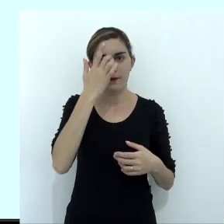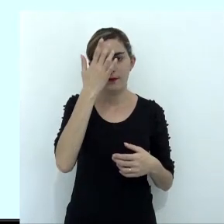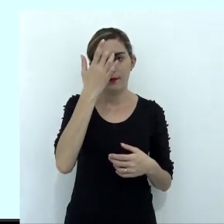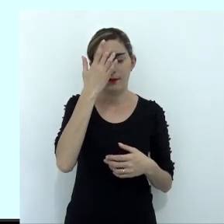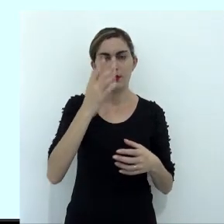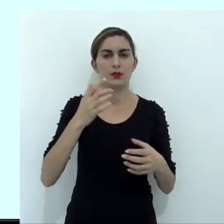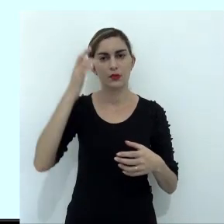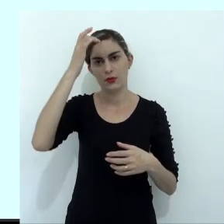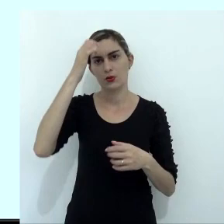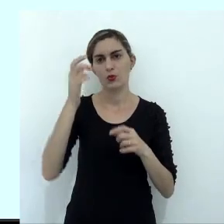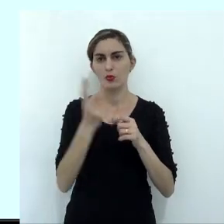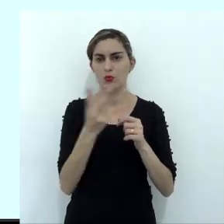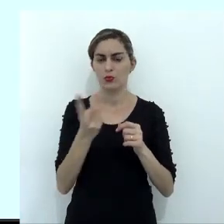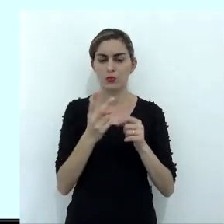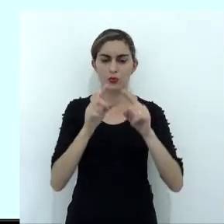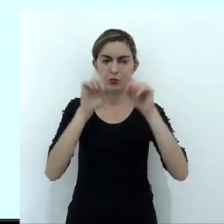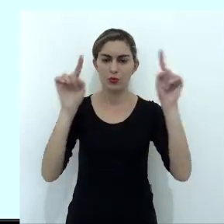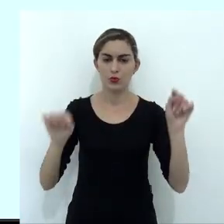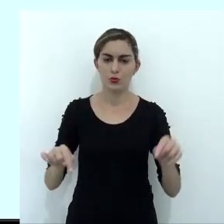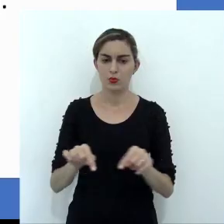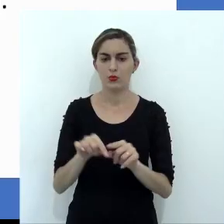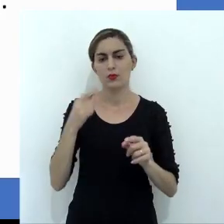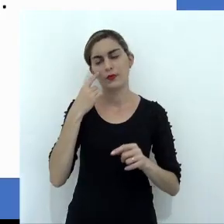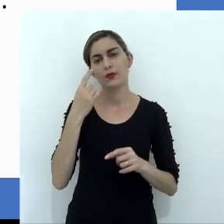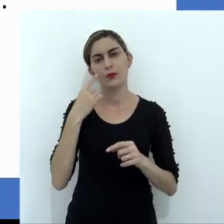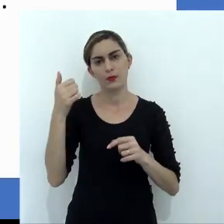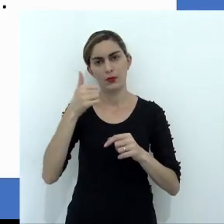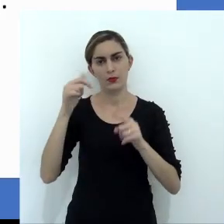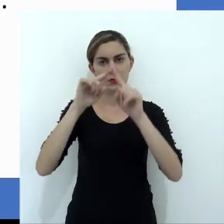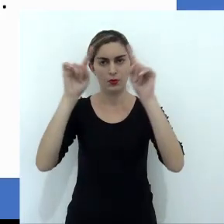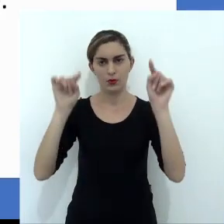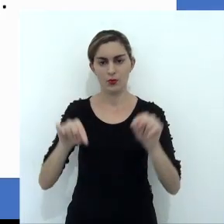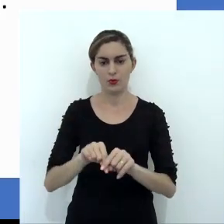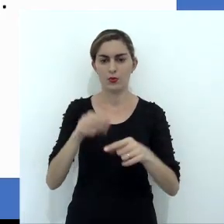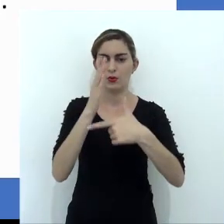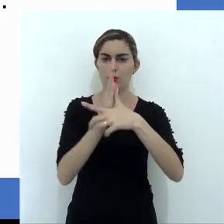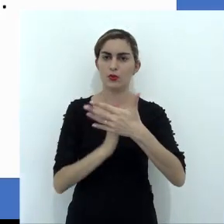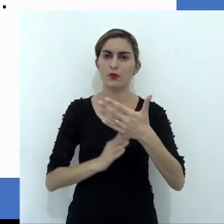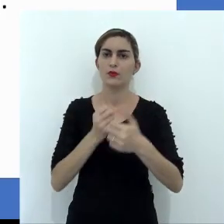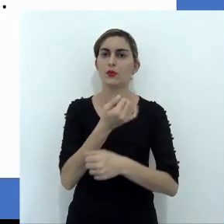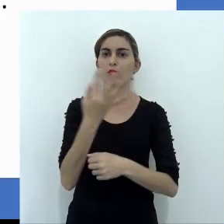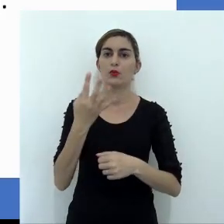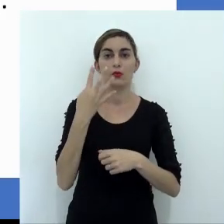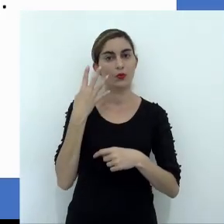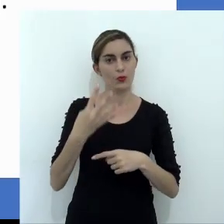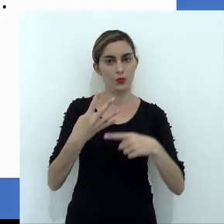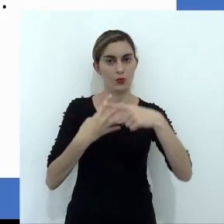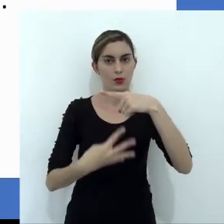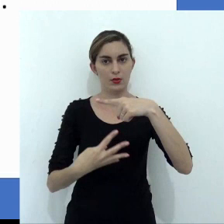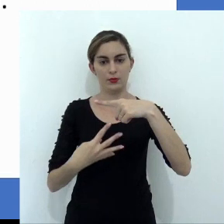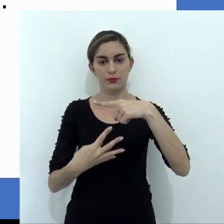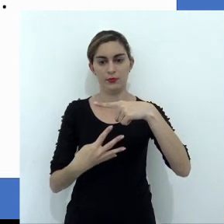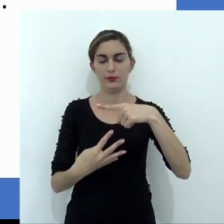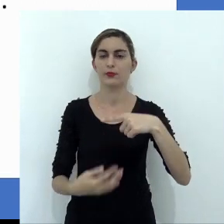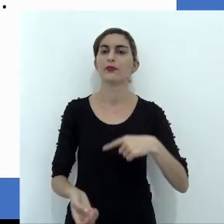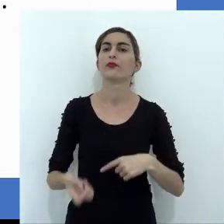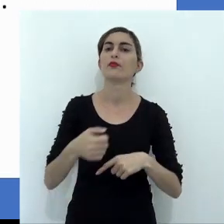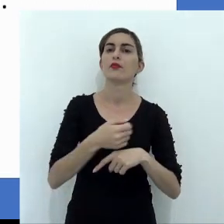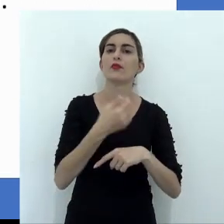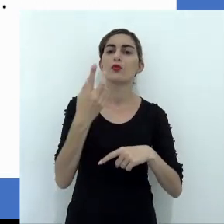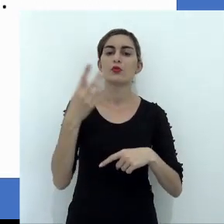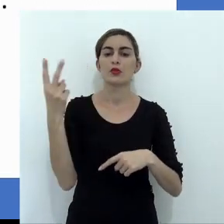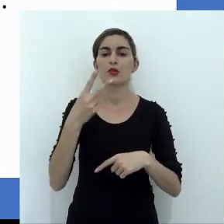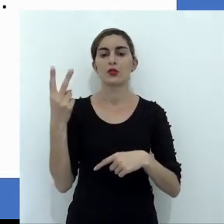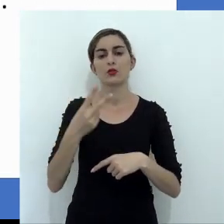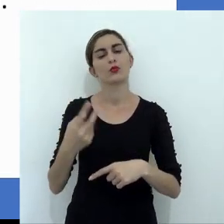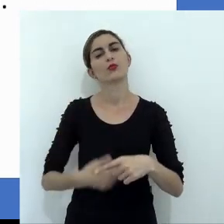gente analisar os 2 quadradinhos que tem aí, né? O primeiro quadrado foi dividido em quantas partes? Foi dividido em 4 partes. E